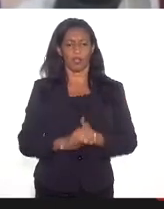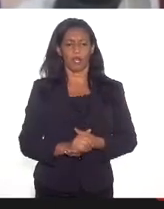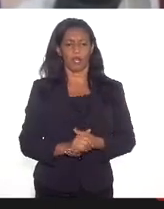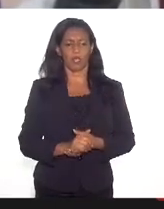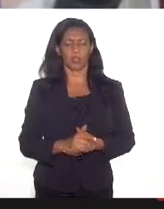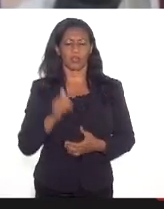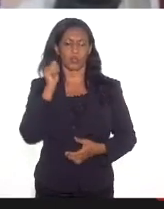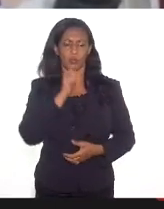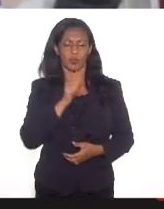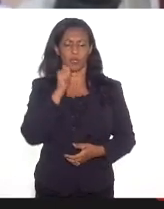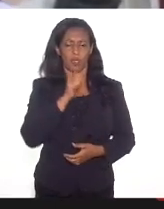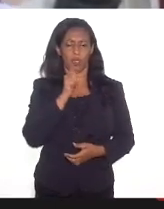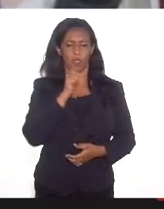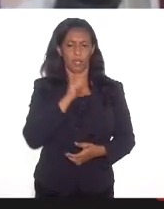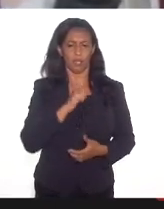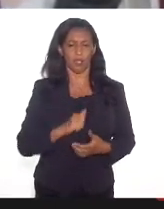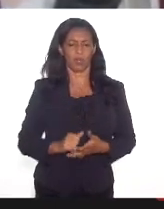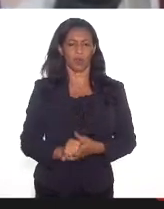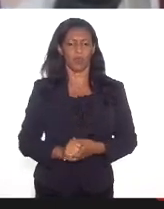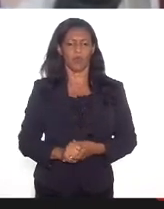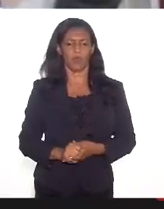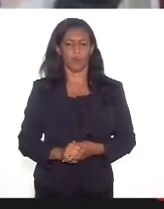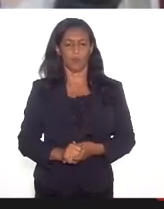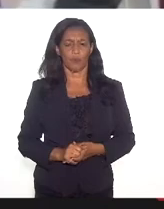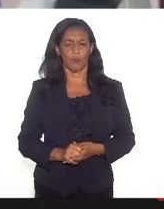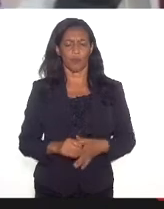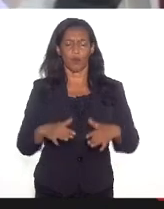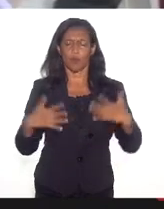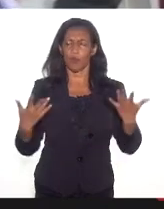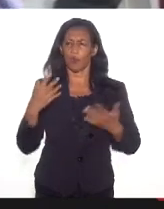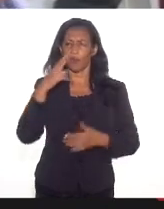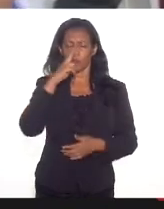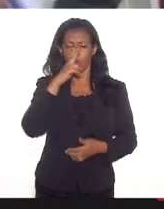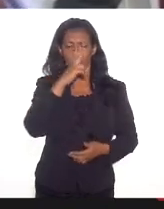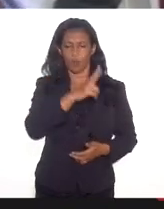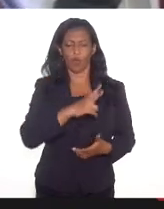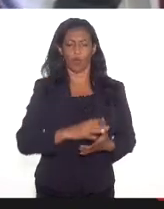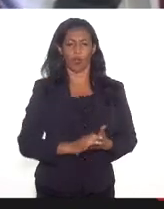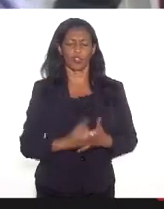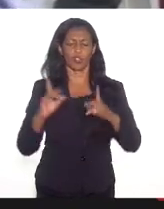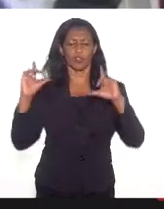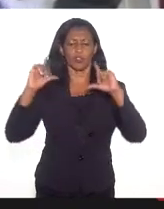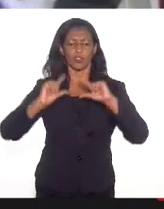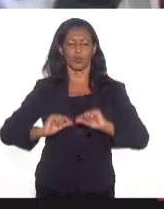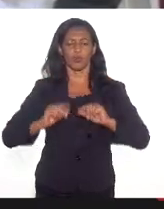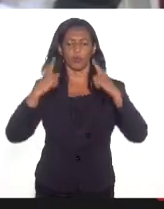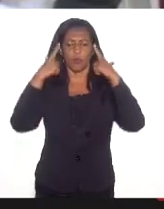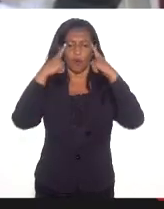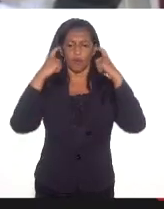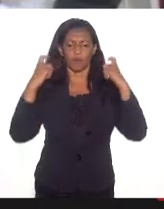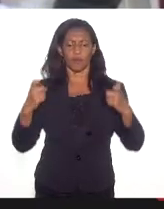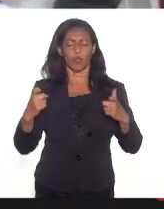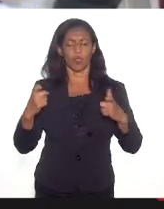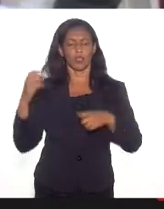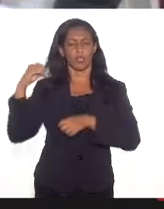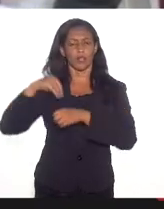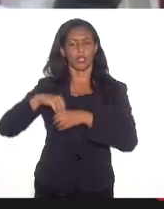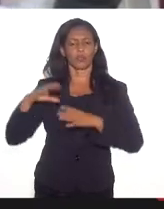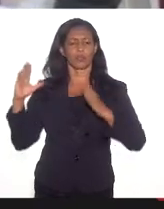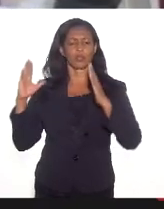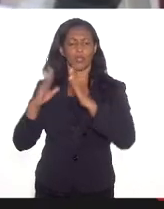mulheres o efeito foi tão forte que diminuiu a violência doméstica